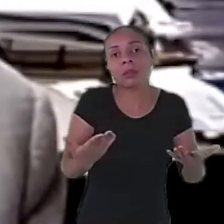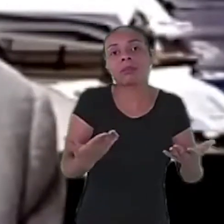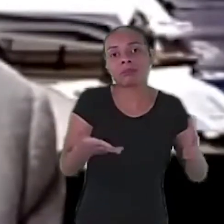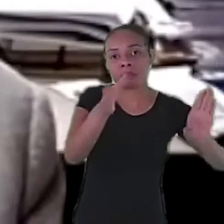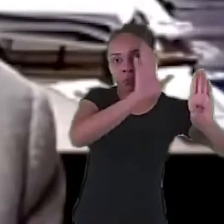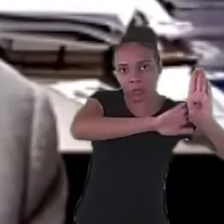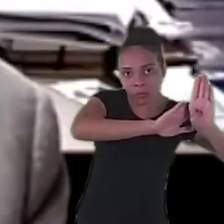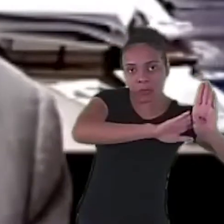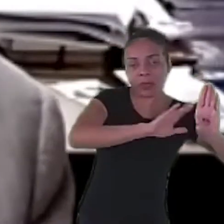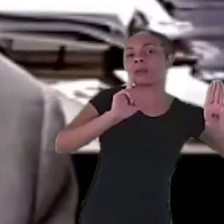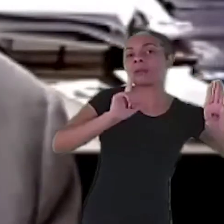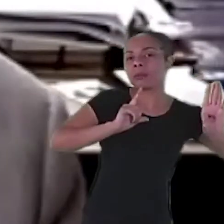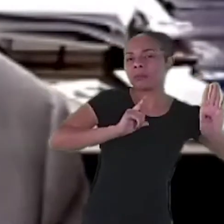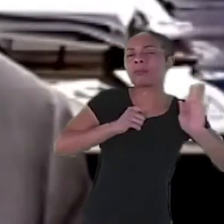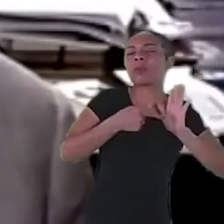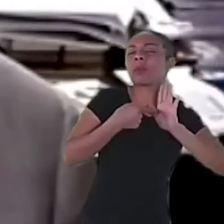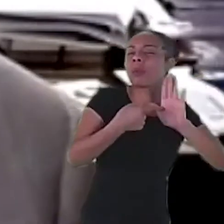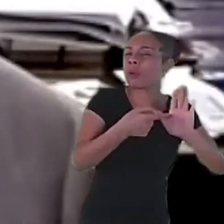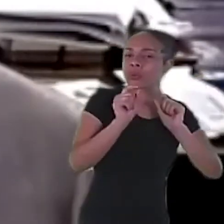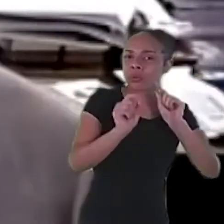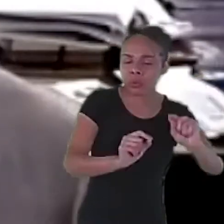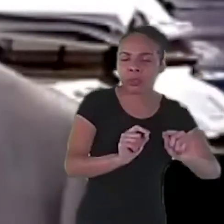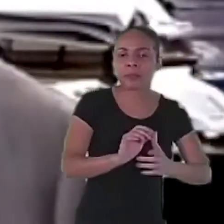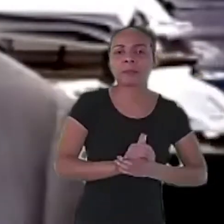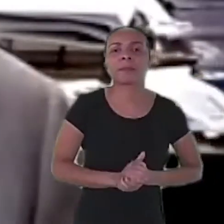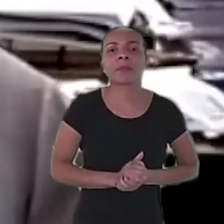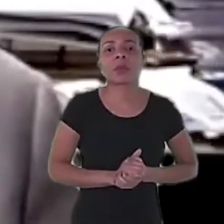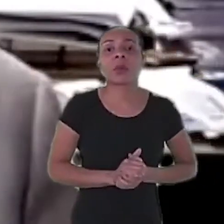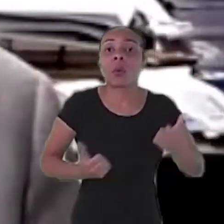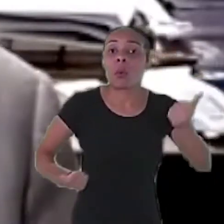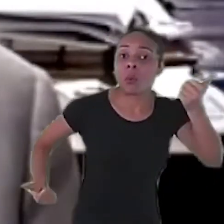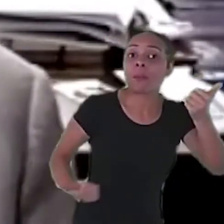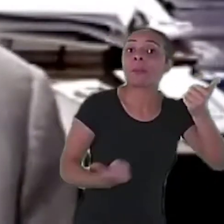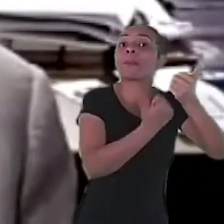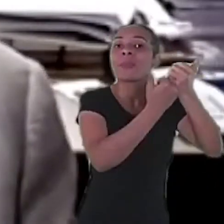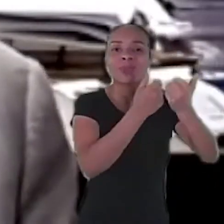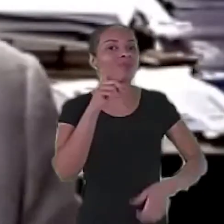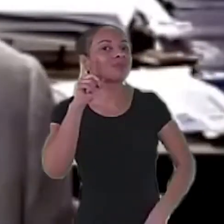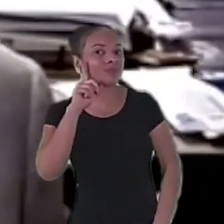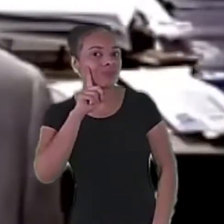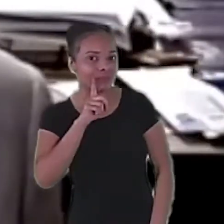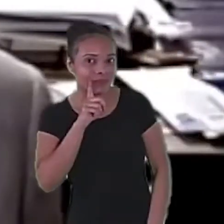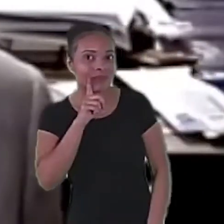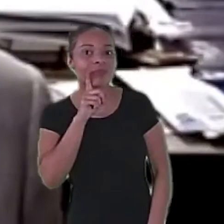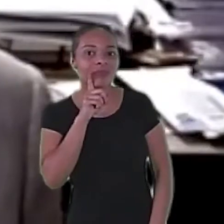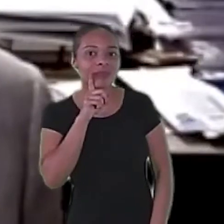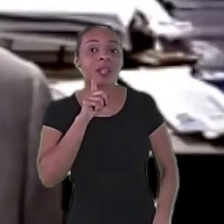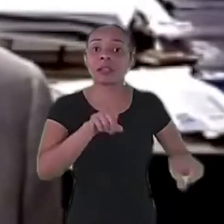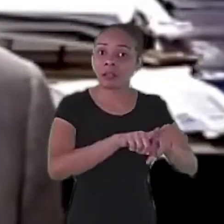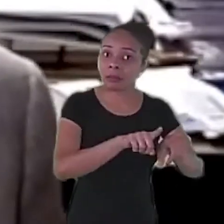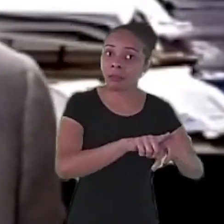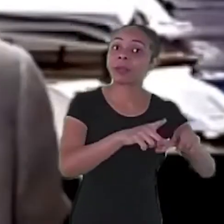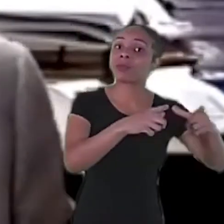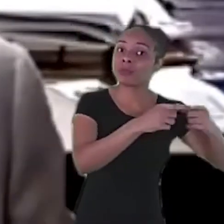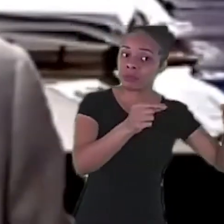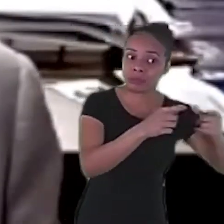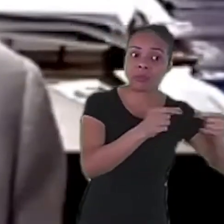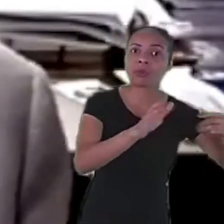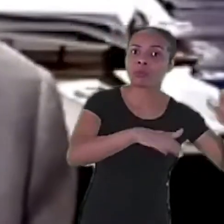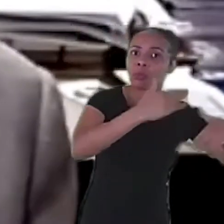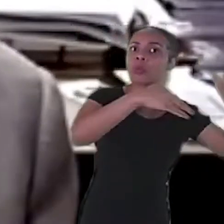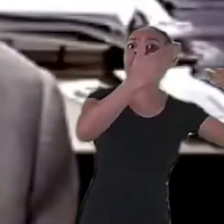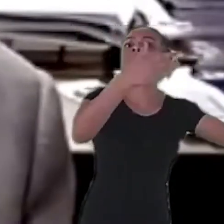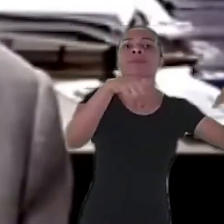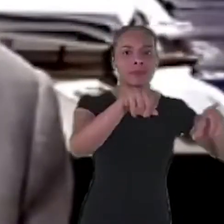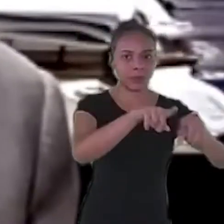em que pese o grande esforço deles, o apoio americano e a recuperação japonesa também. Só que há um